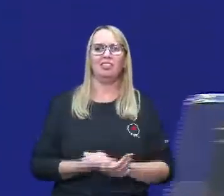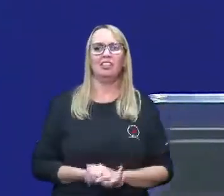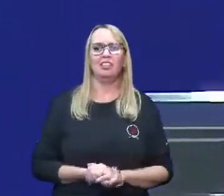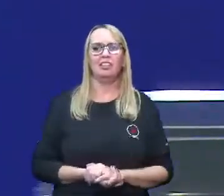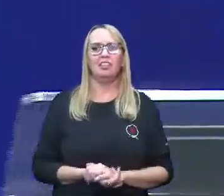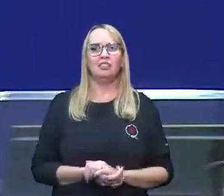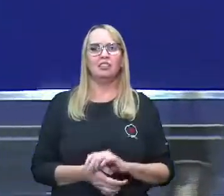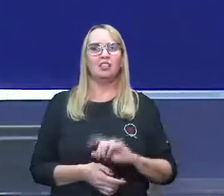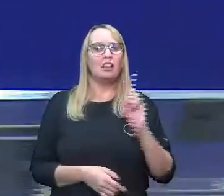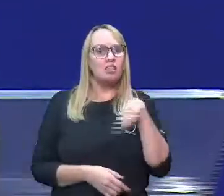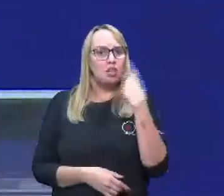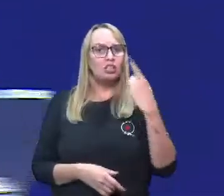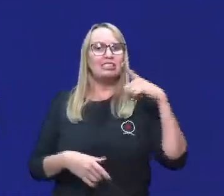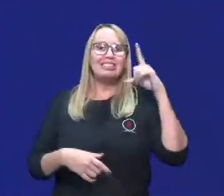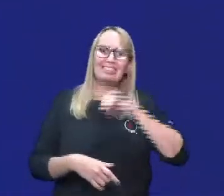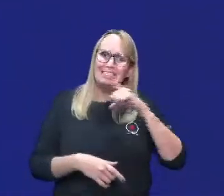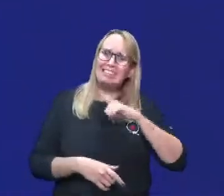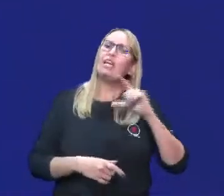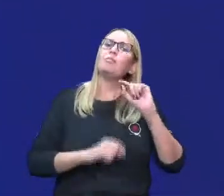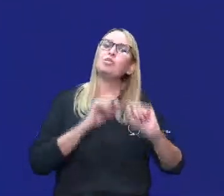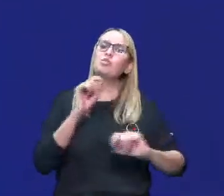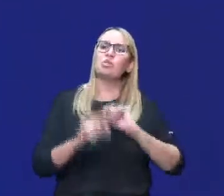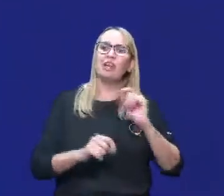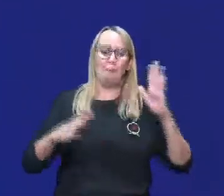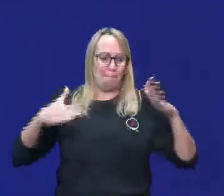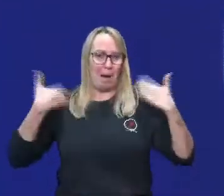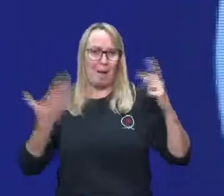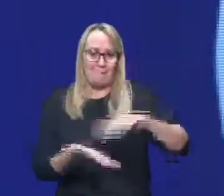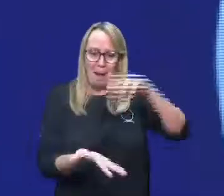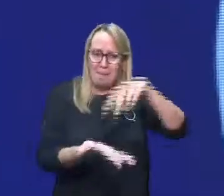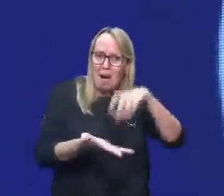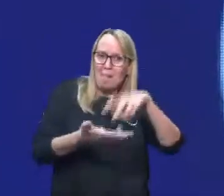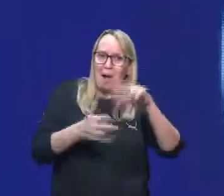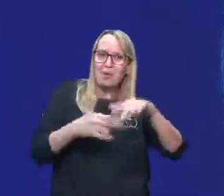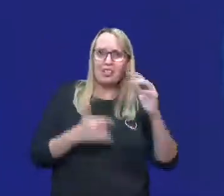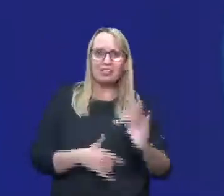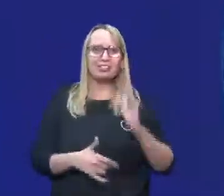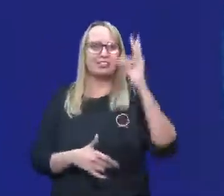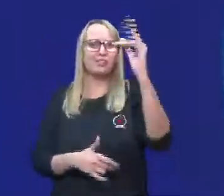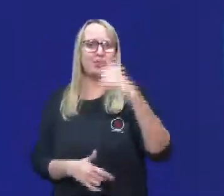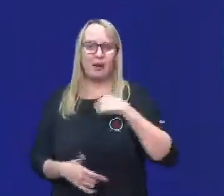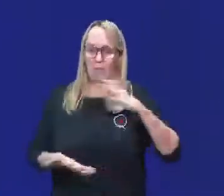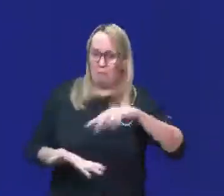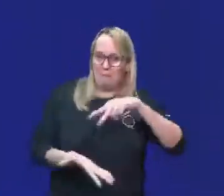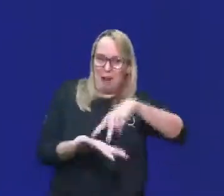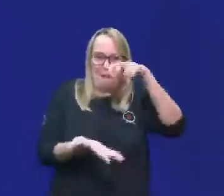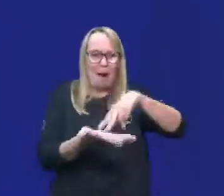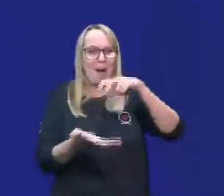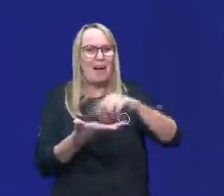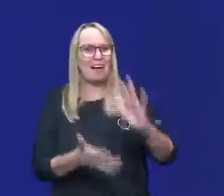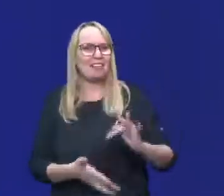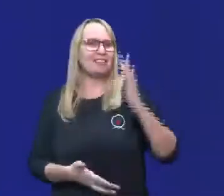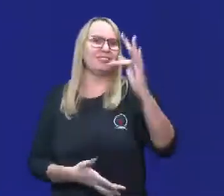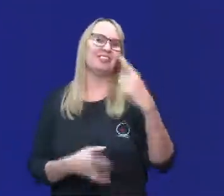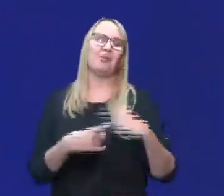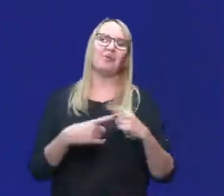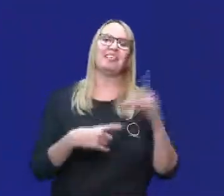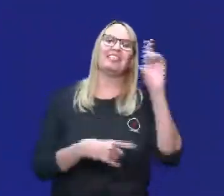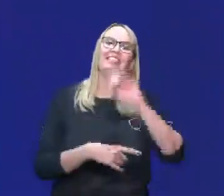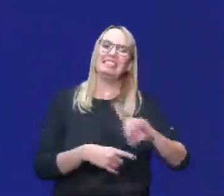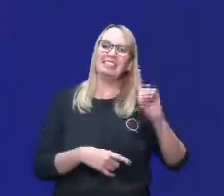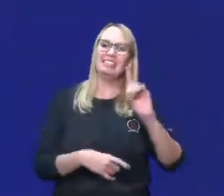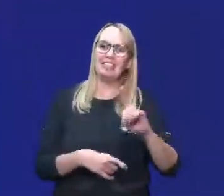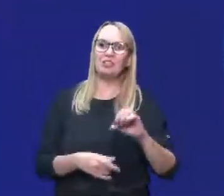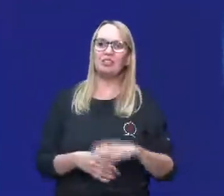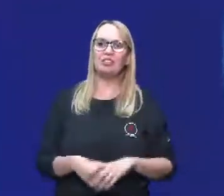Amigo, nós temos que ser o maior empolgado com o futuro. Eu sou um cara empolgado com o futuro, por quê? Porque Deus pega do